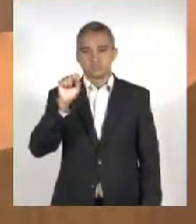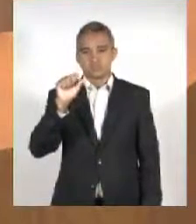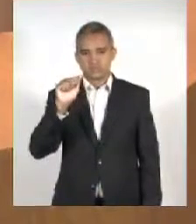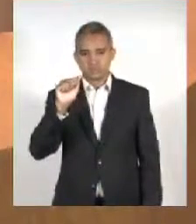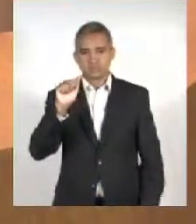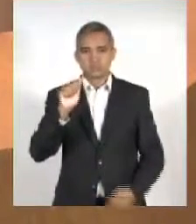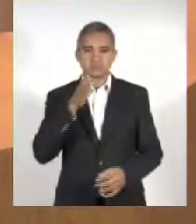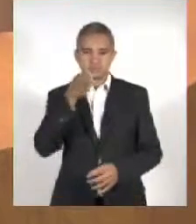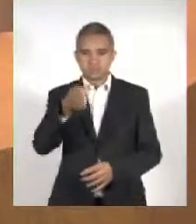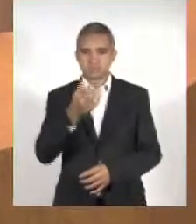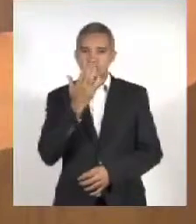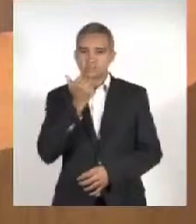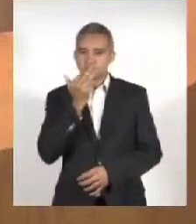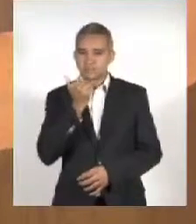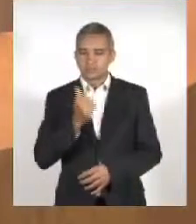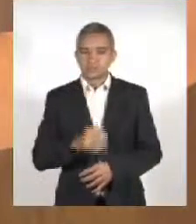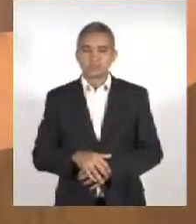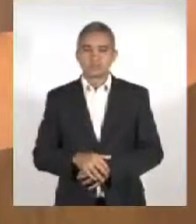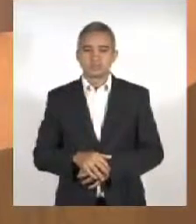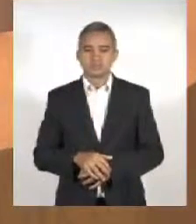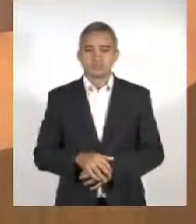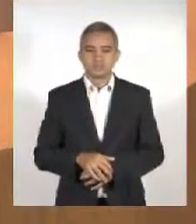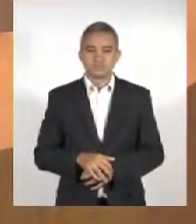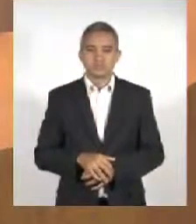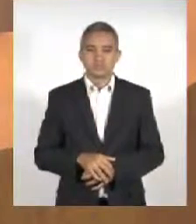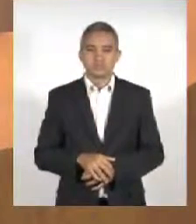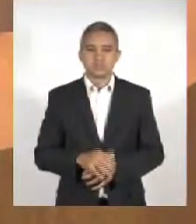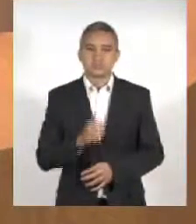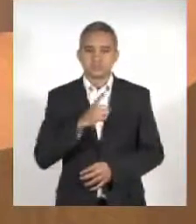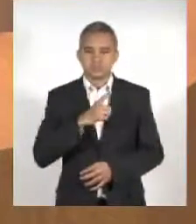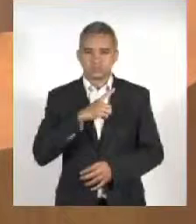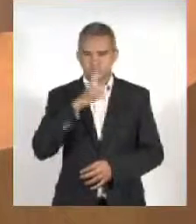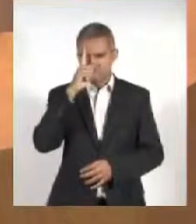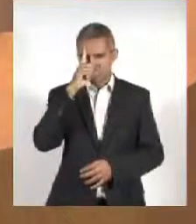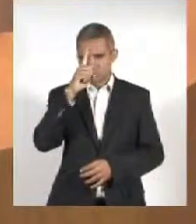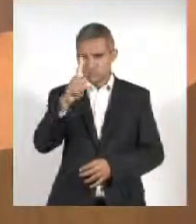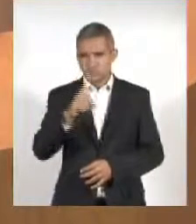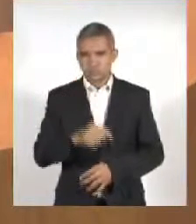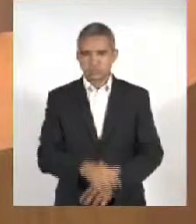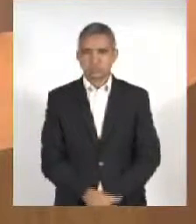Senhoras e senhores, podem ter certeza que foi um dos dias mais